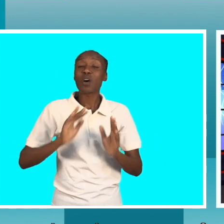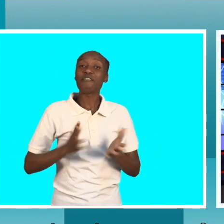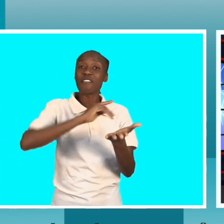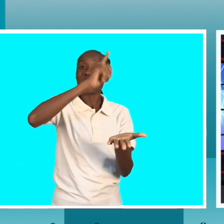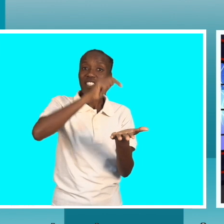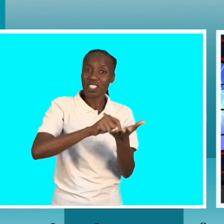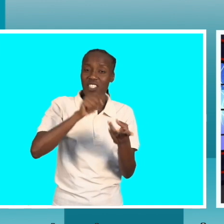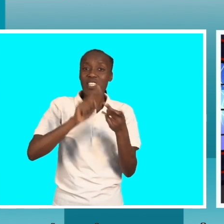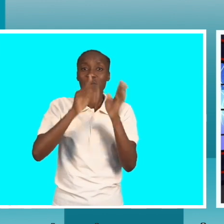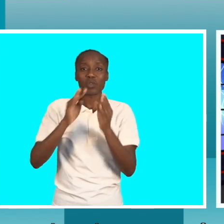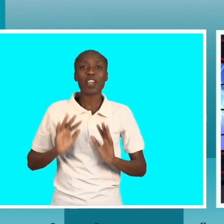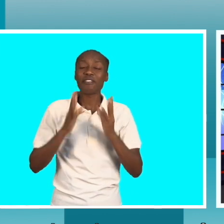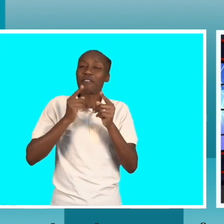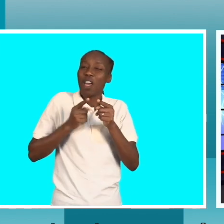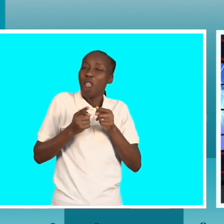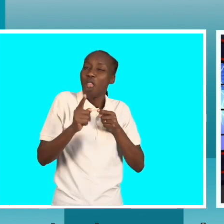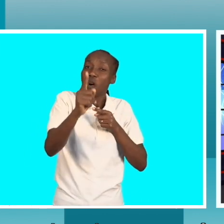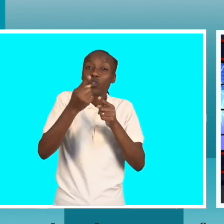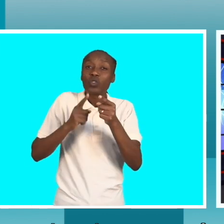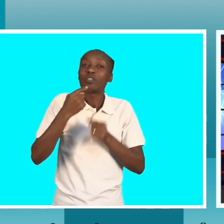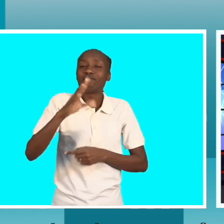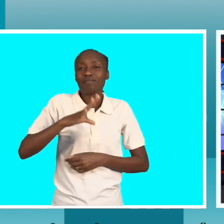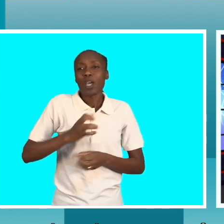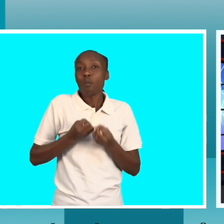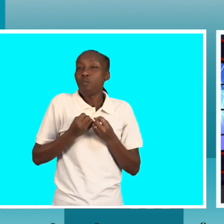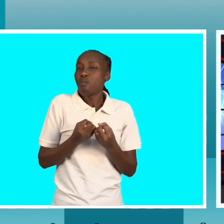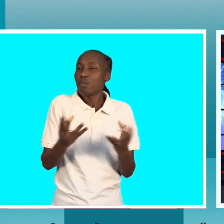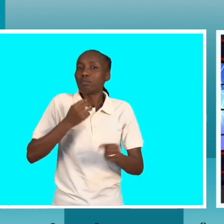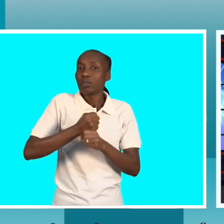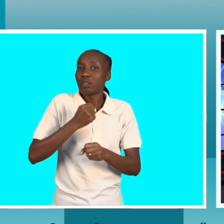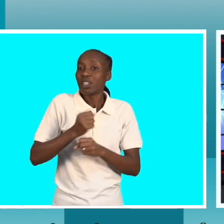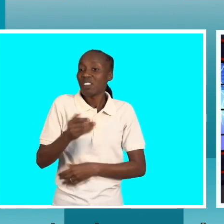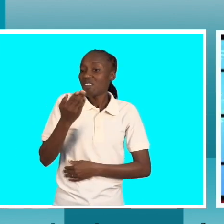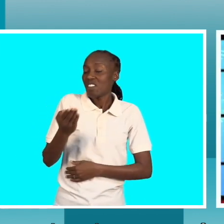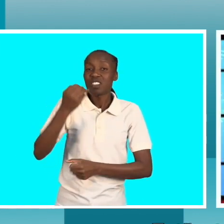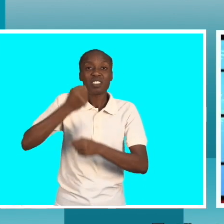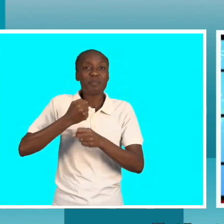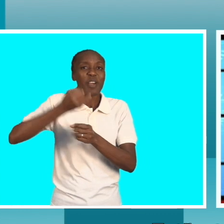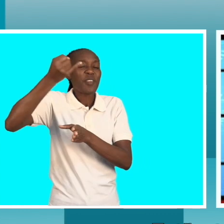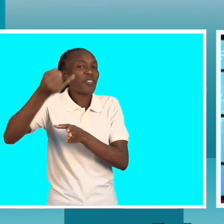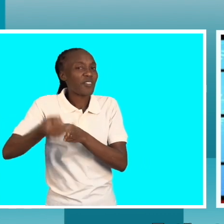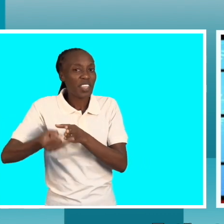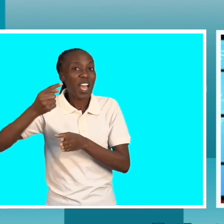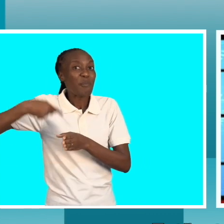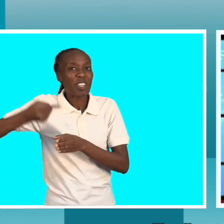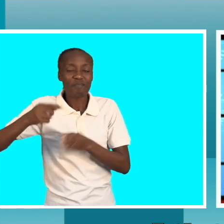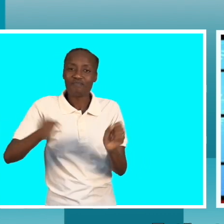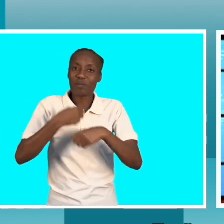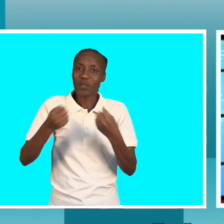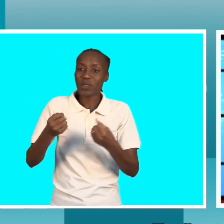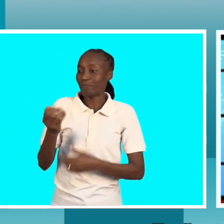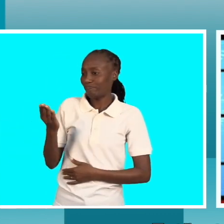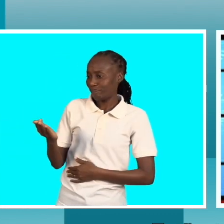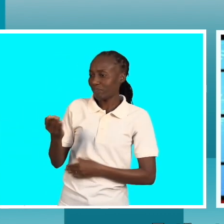Eu sei que você sabe que tem diferenças entre pessoas que moram em cidades e em áreas rurais. Então, tem muito